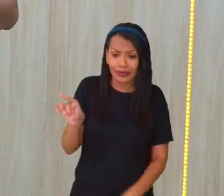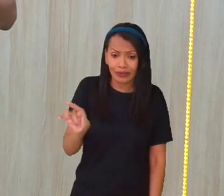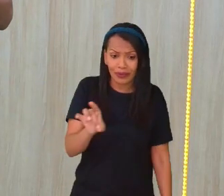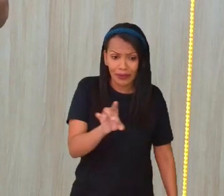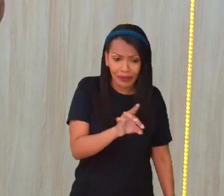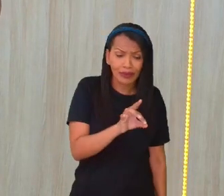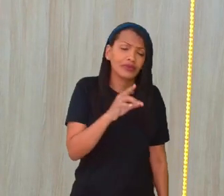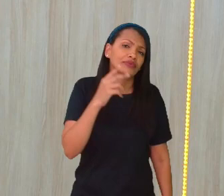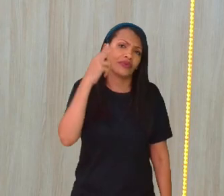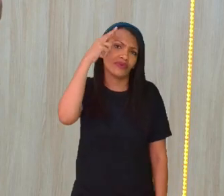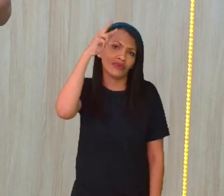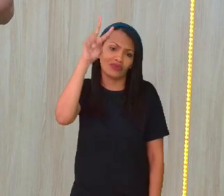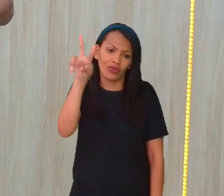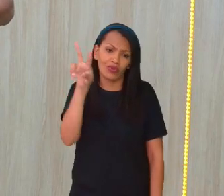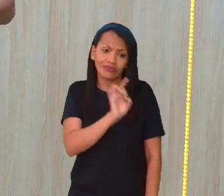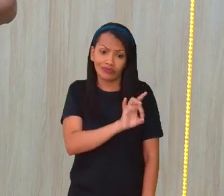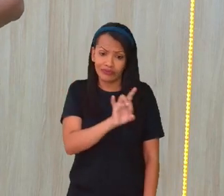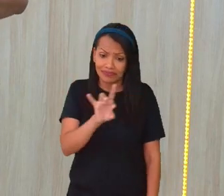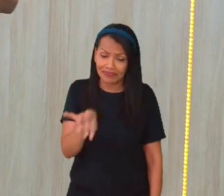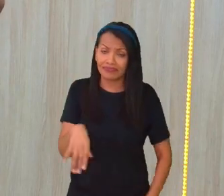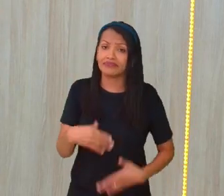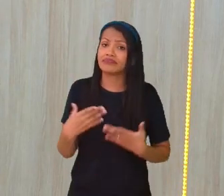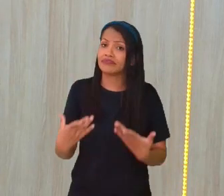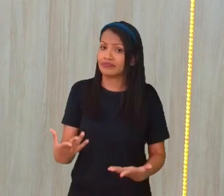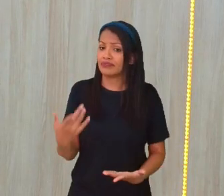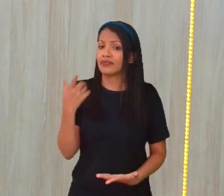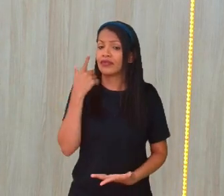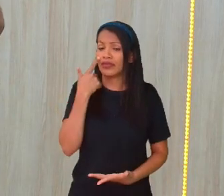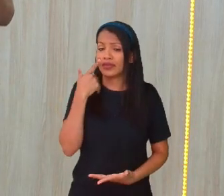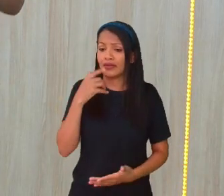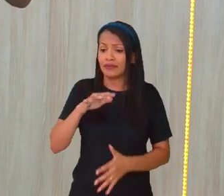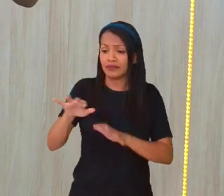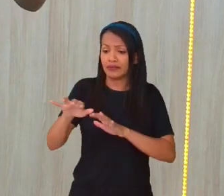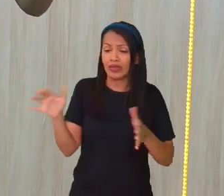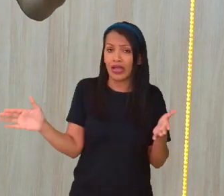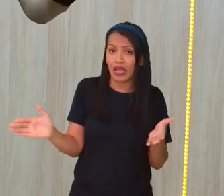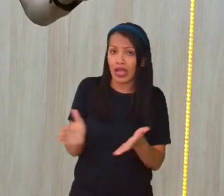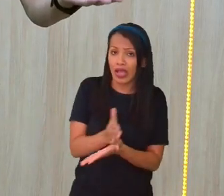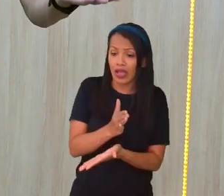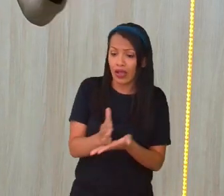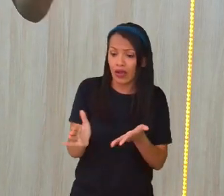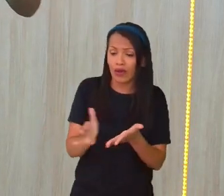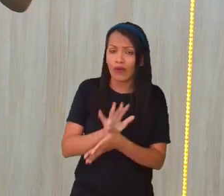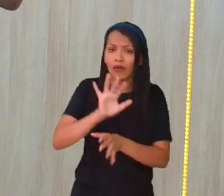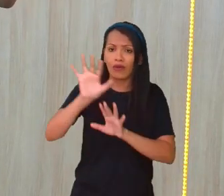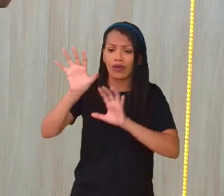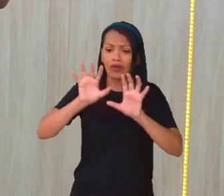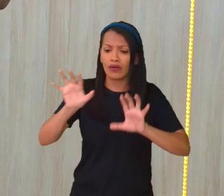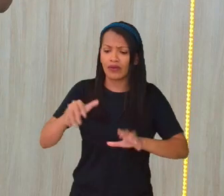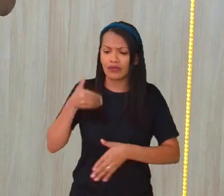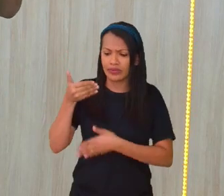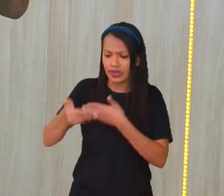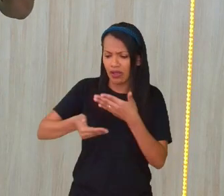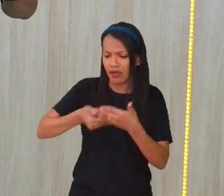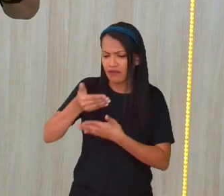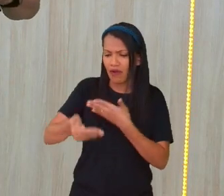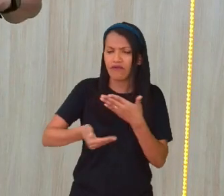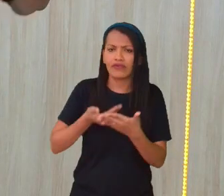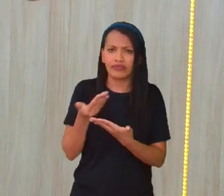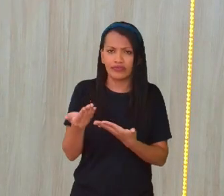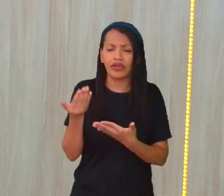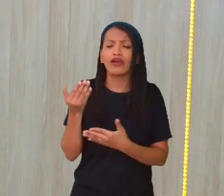um com a sua peculiaridade. Em épocas distintas, algumas regiões se desenvolveram mais do que outras. Mas o que é